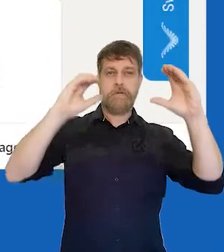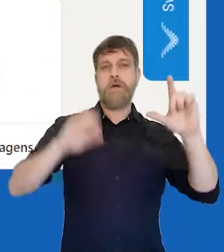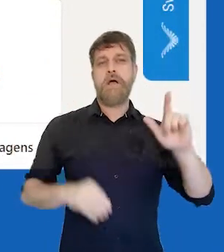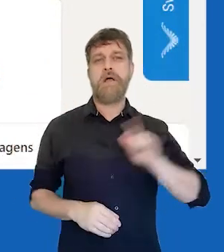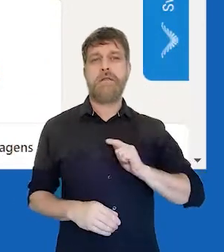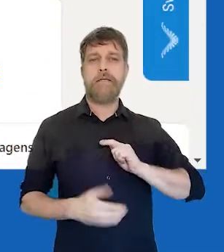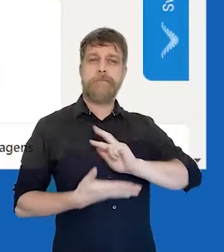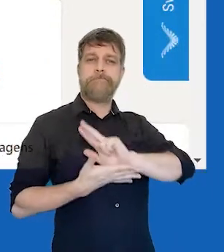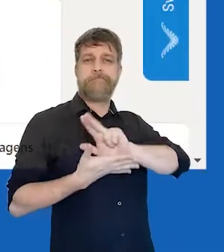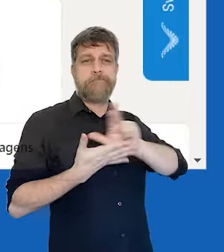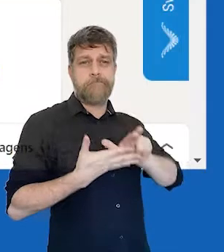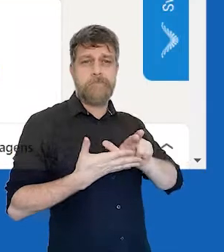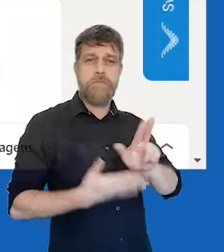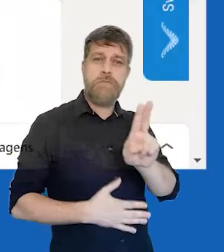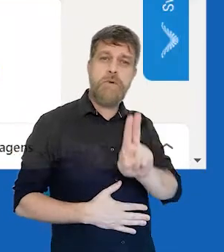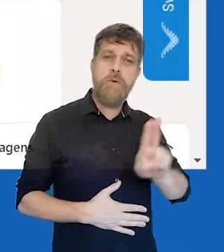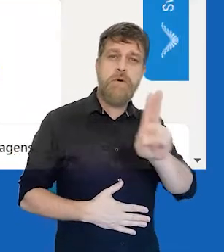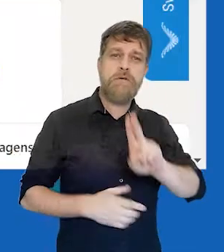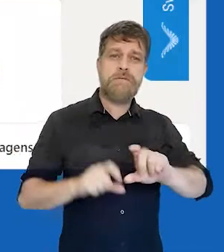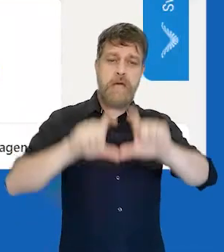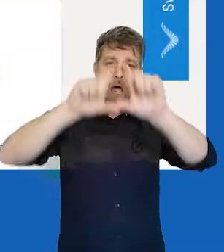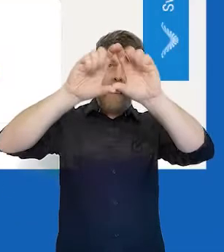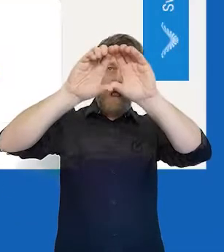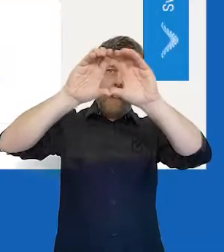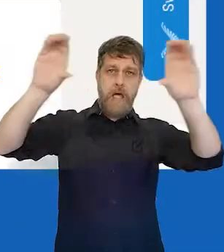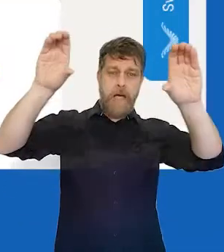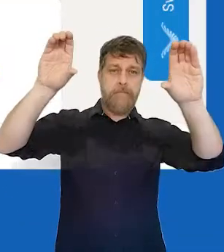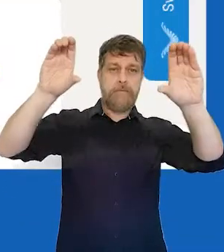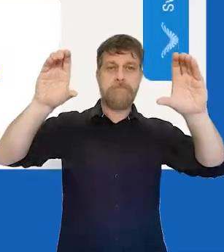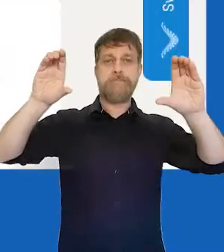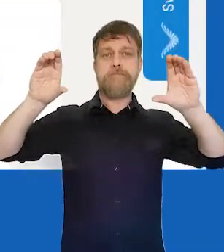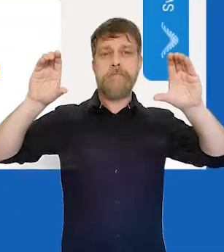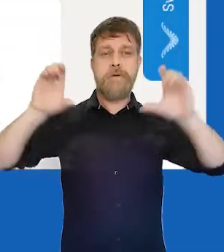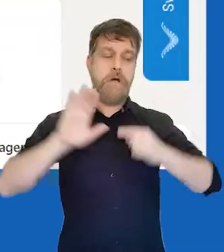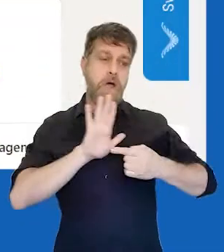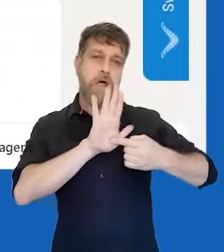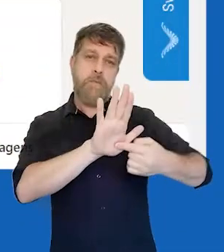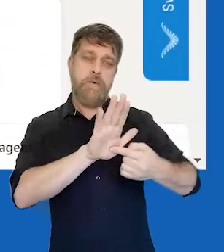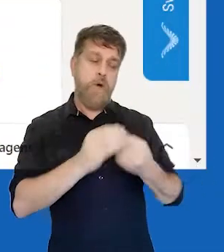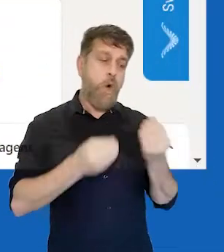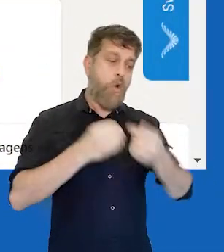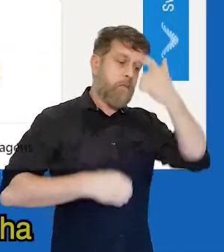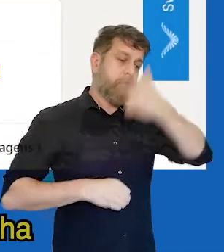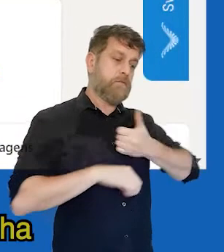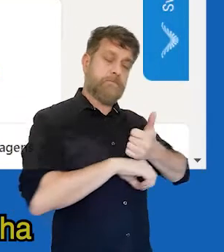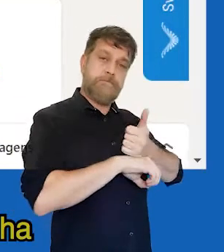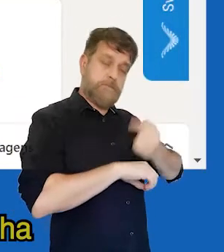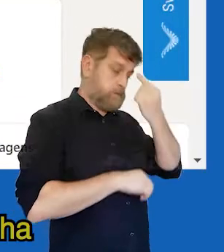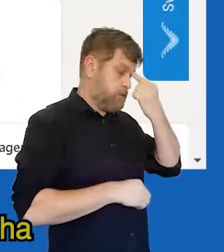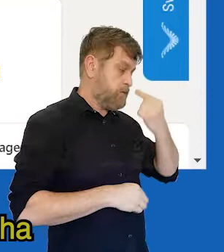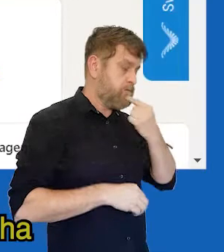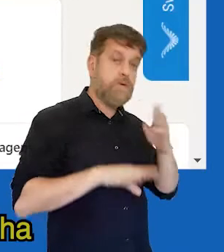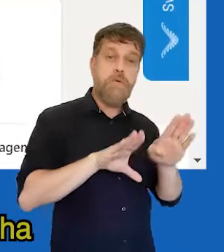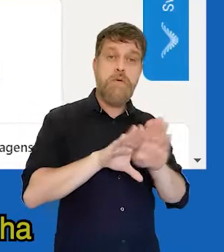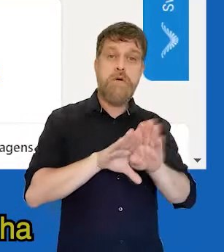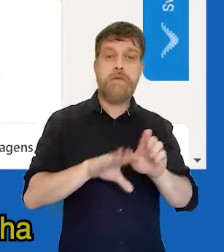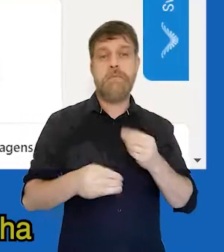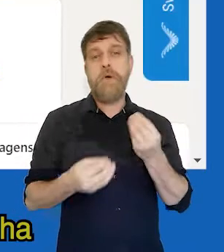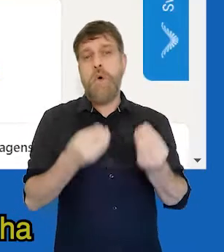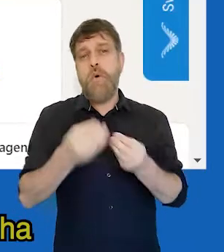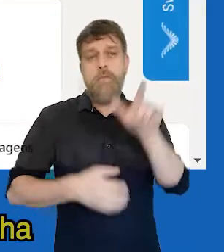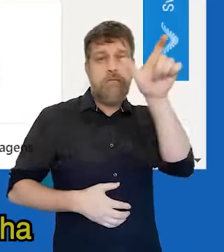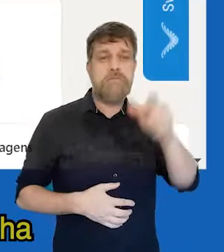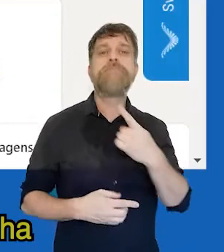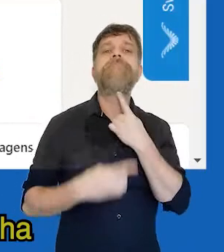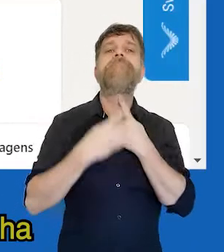utilizar diversas tipos de capas que vão que vão repetir que vocês são como profissionais ou também caso vocês